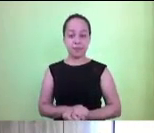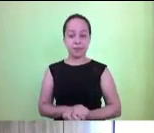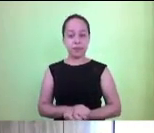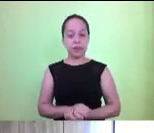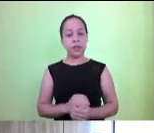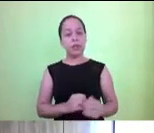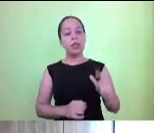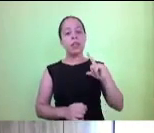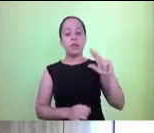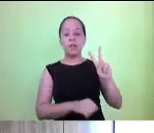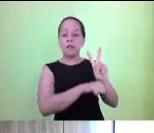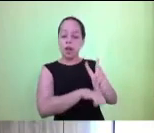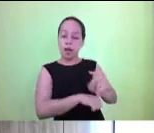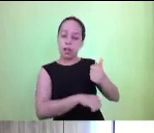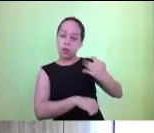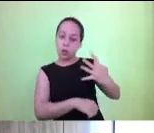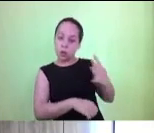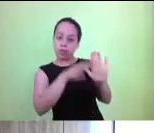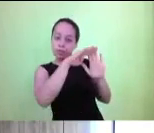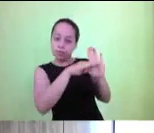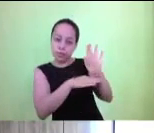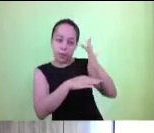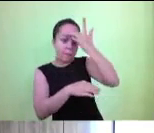Classificados, na sequência os suplentes.